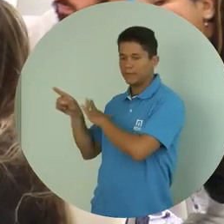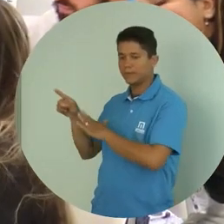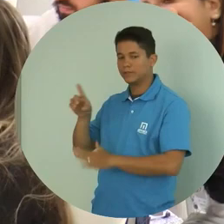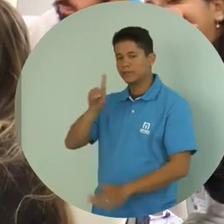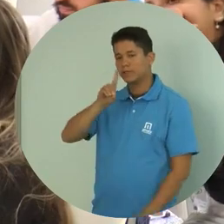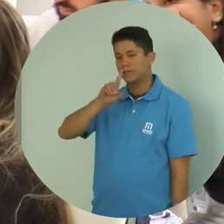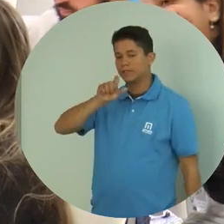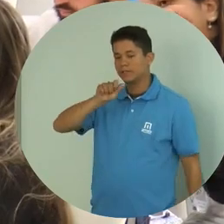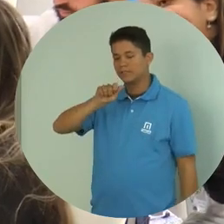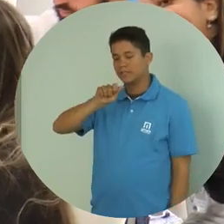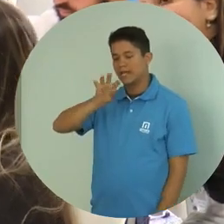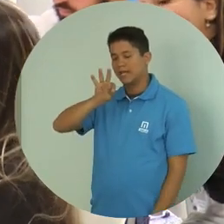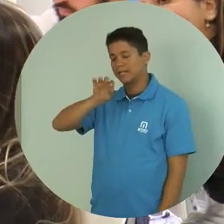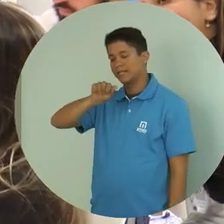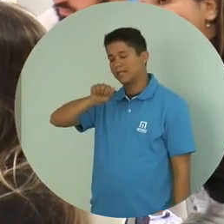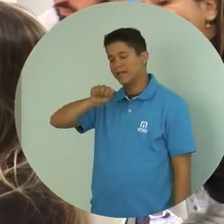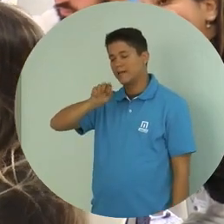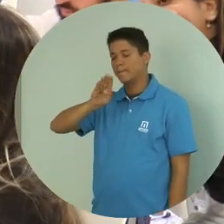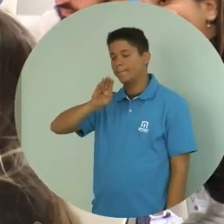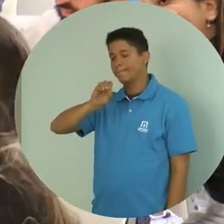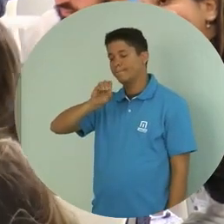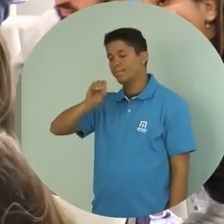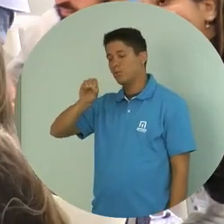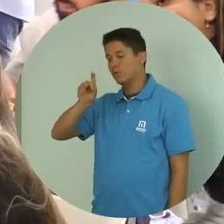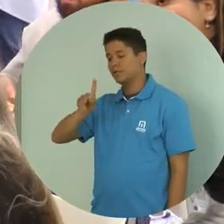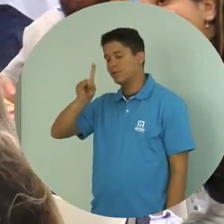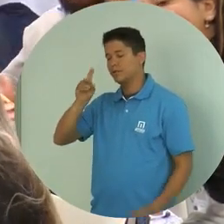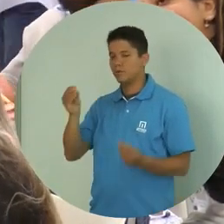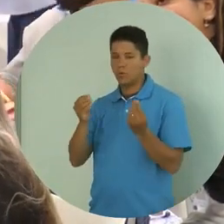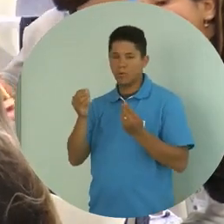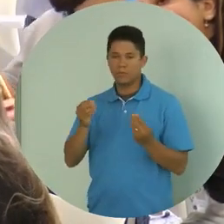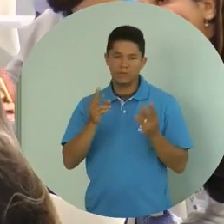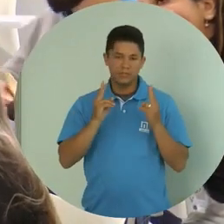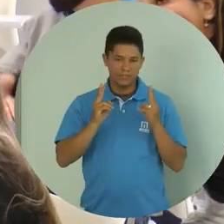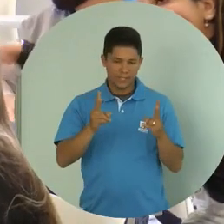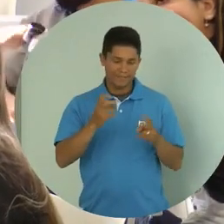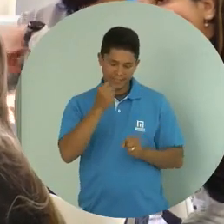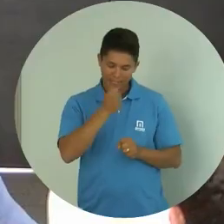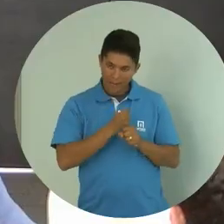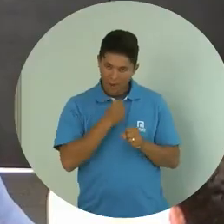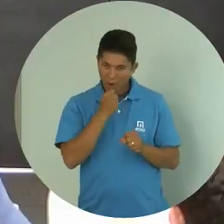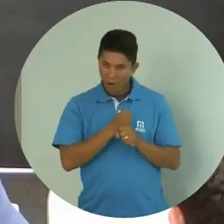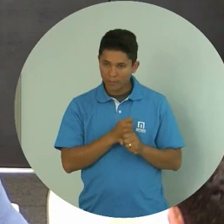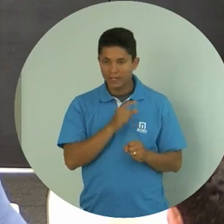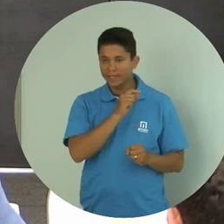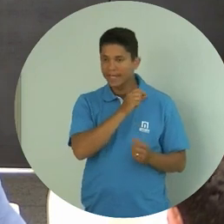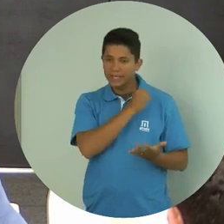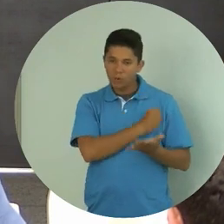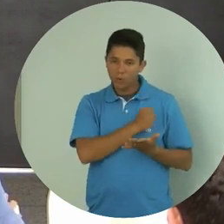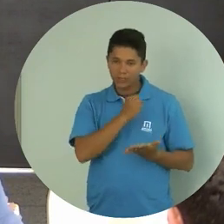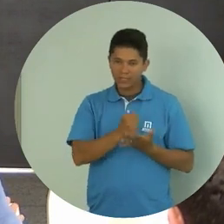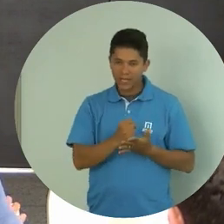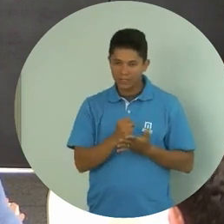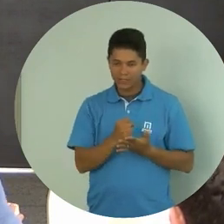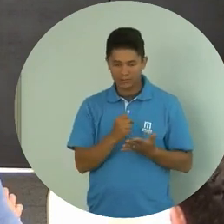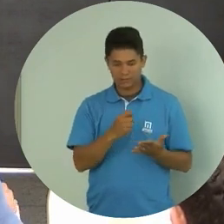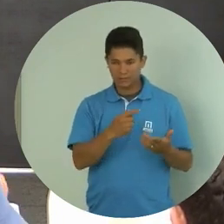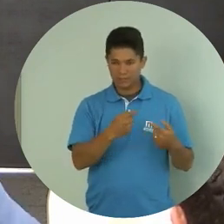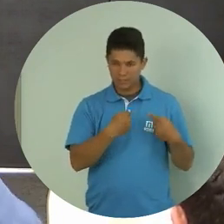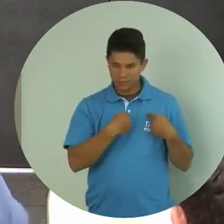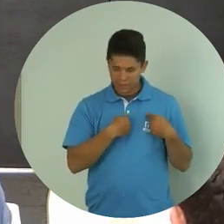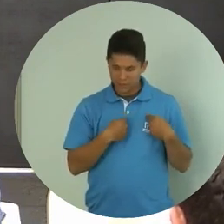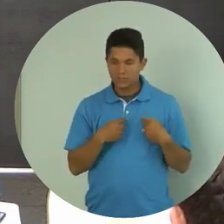a gente tem um procedimento, tanto do nosso contratante quanto do nosso interno, de